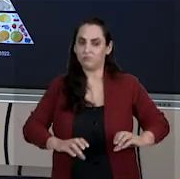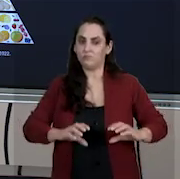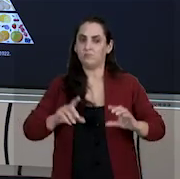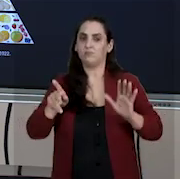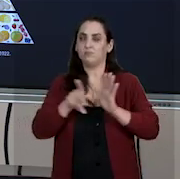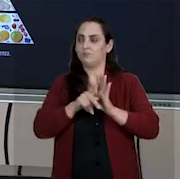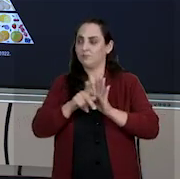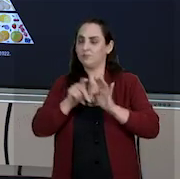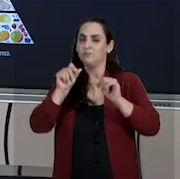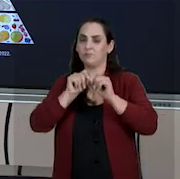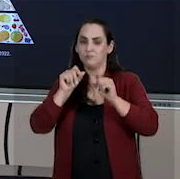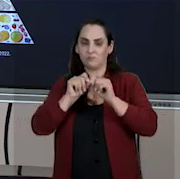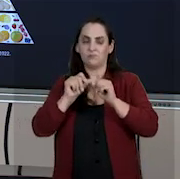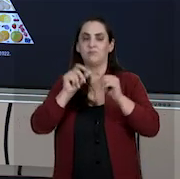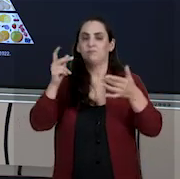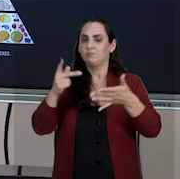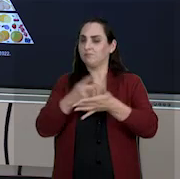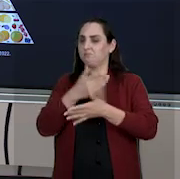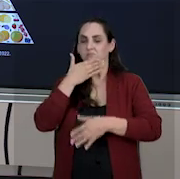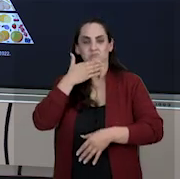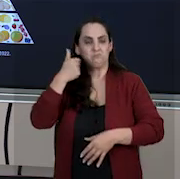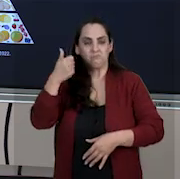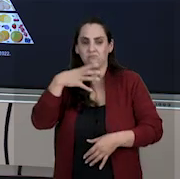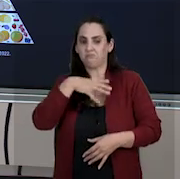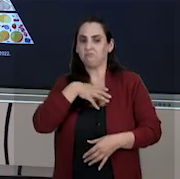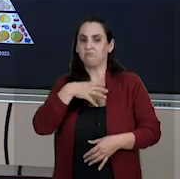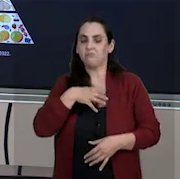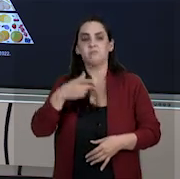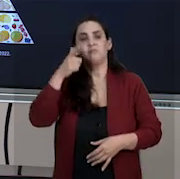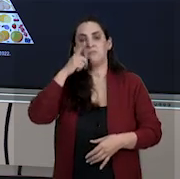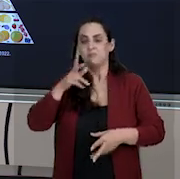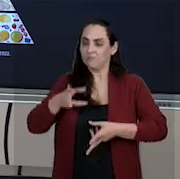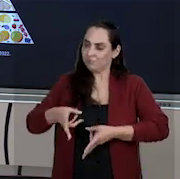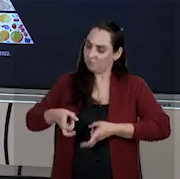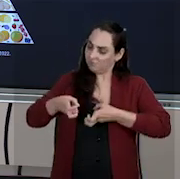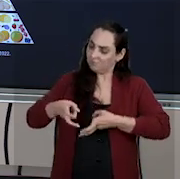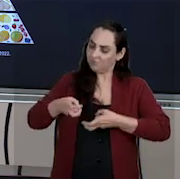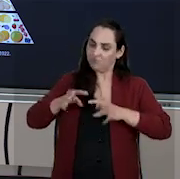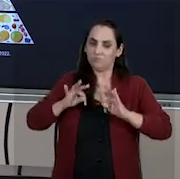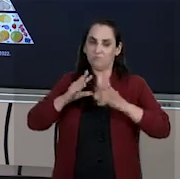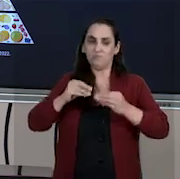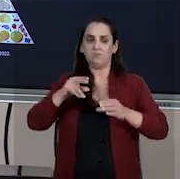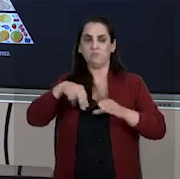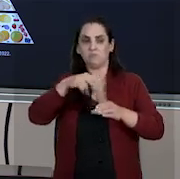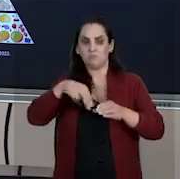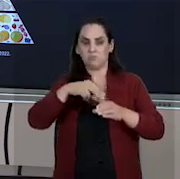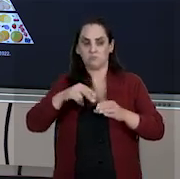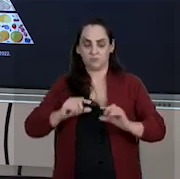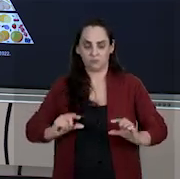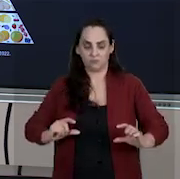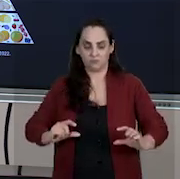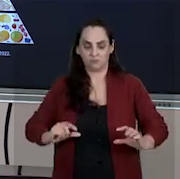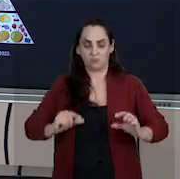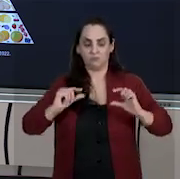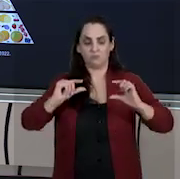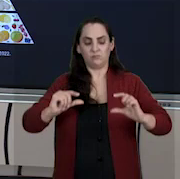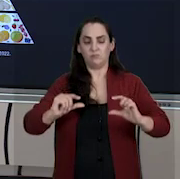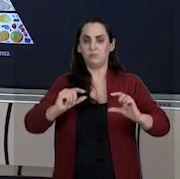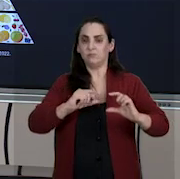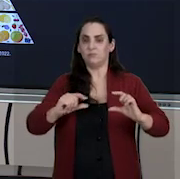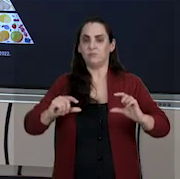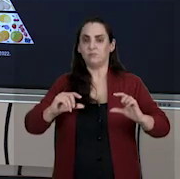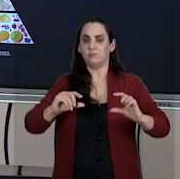digestão ocorra, né, da melhor forma possível e que você consiga absorver melhor os nutrientes. Os carboidratos, que são